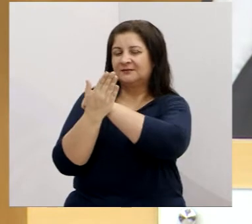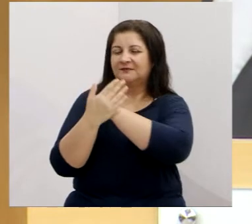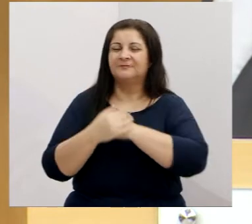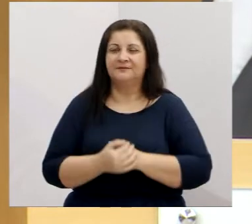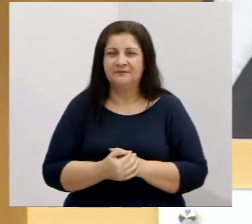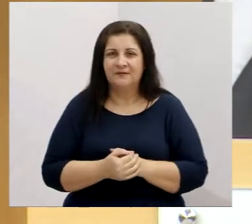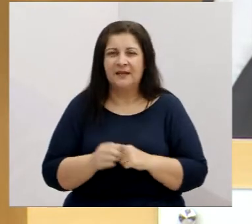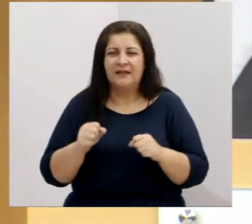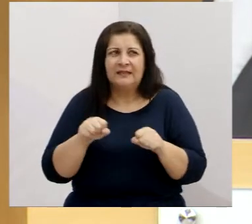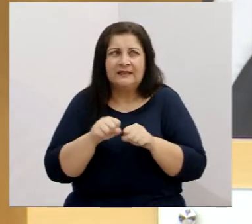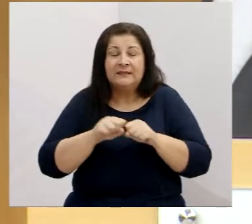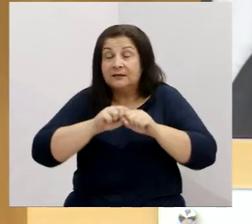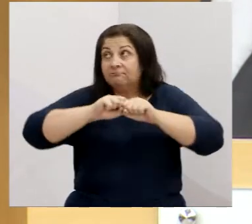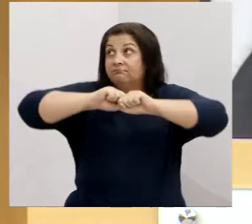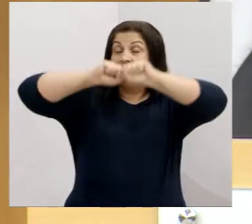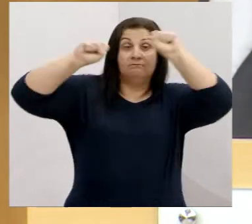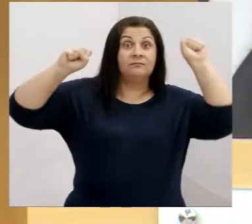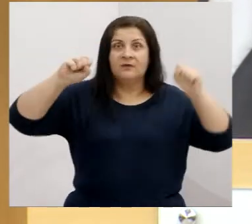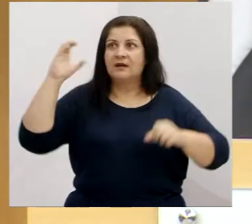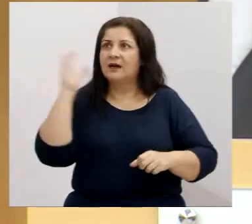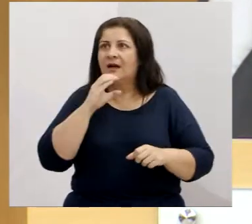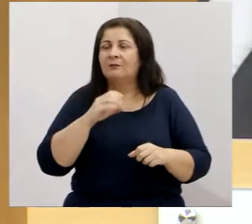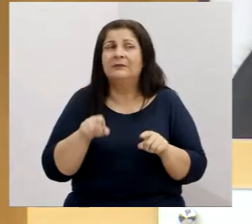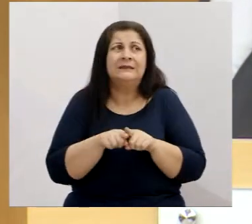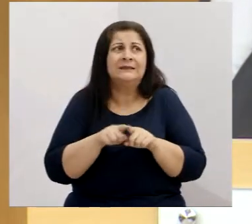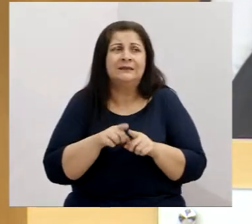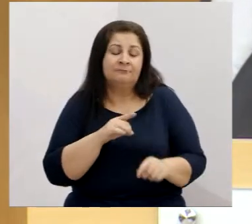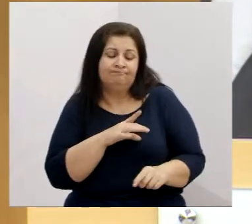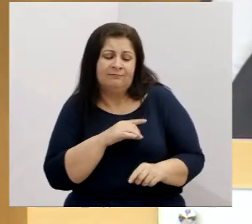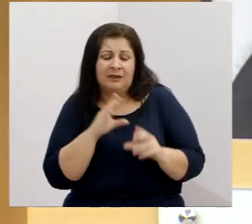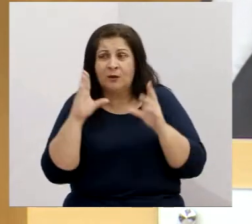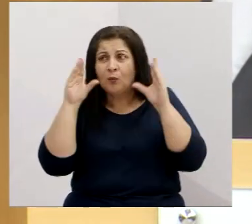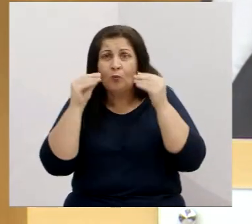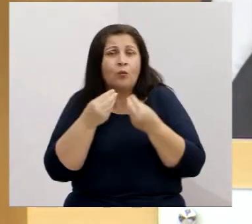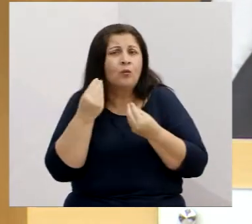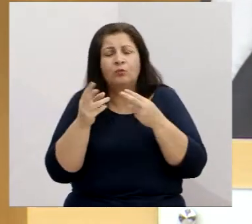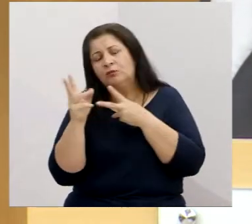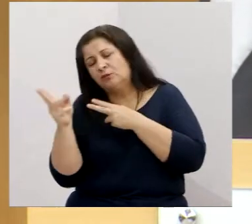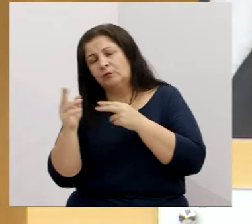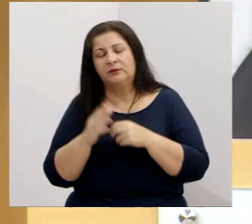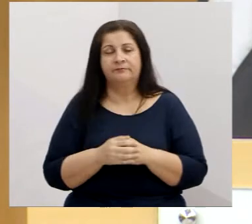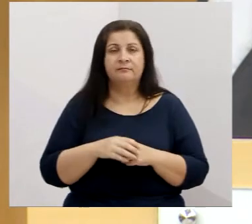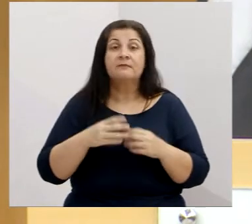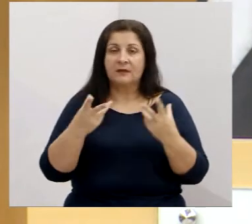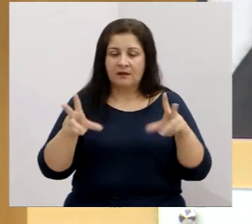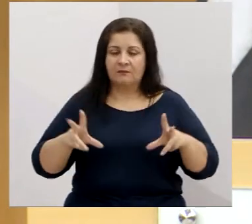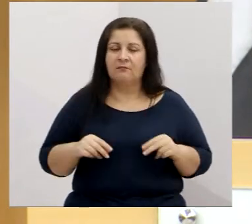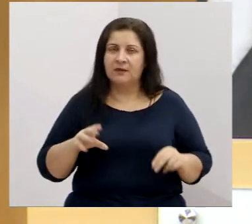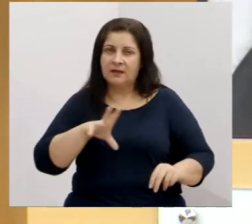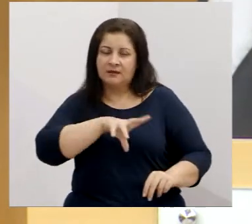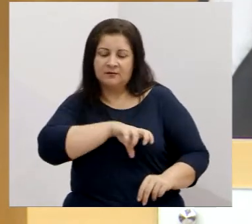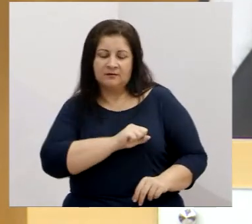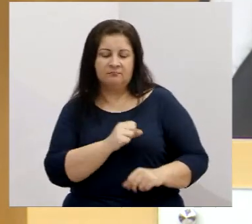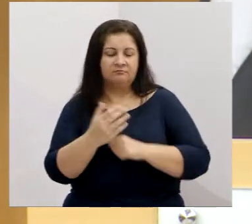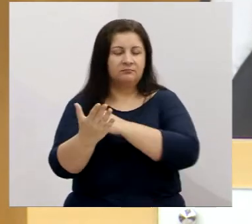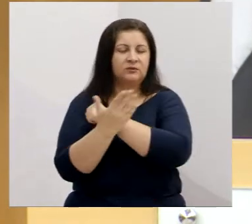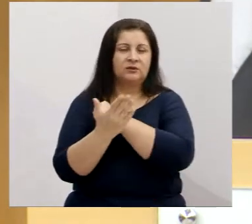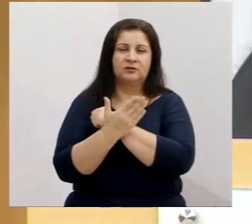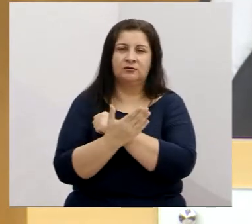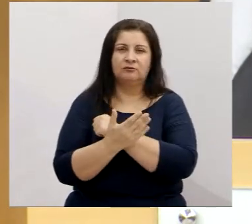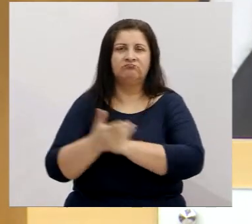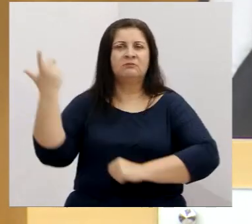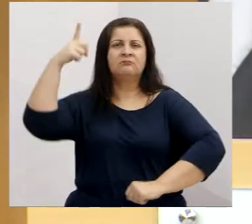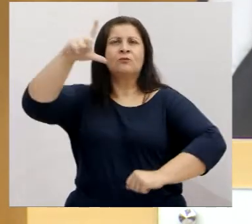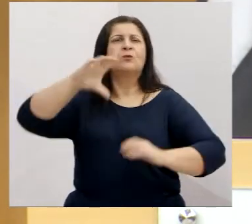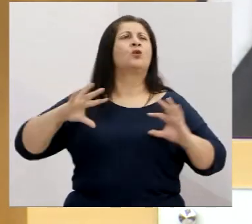rapidamente e os medos que não permite que você durma você merece um amor que faça com que você se sinta Segura que ajude a conquistar o